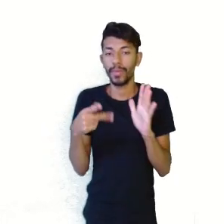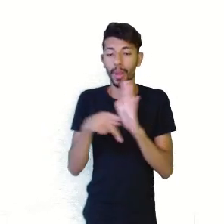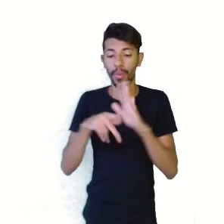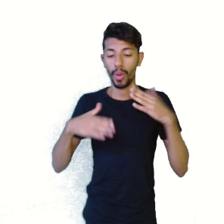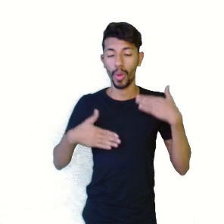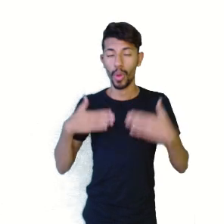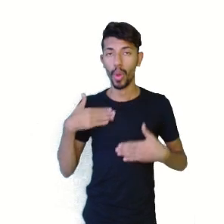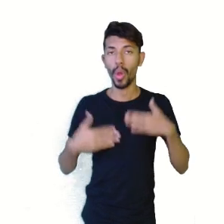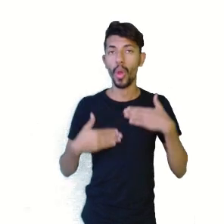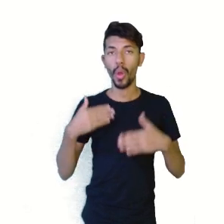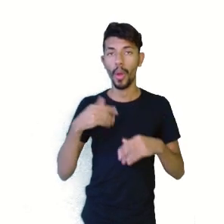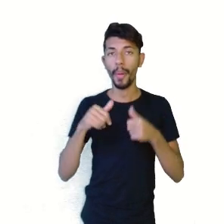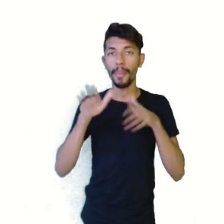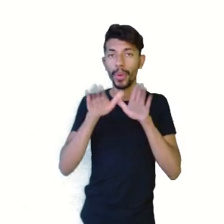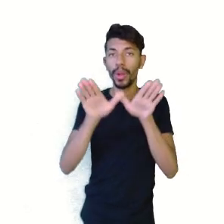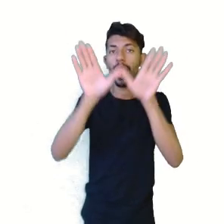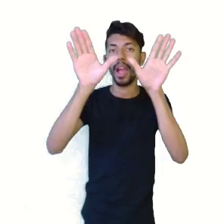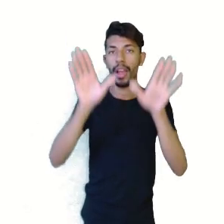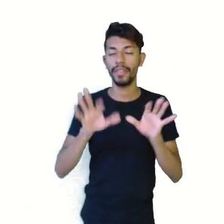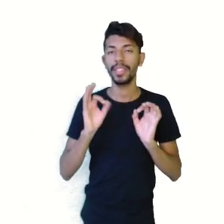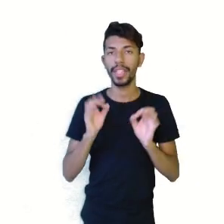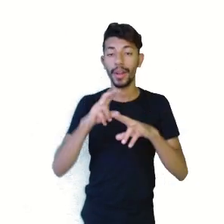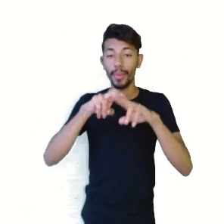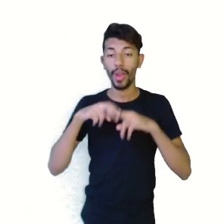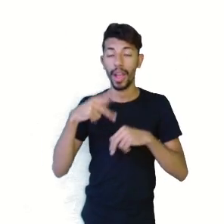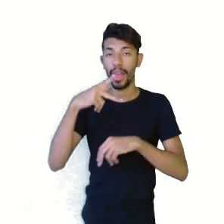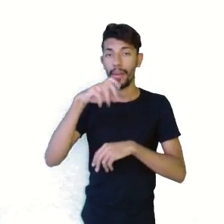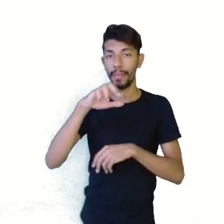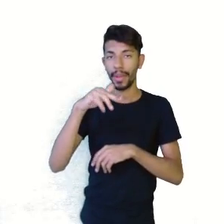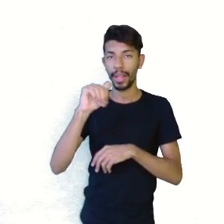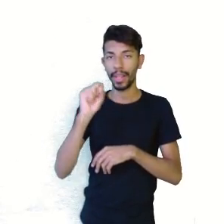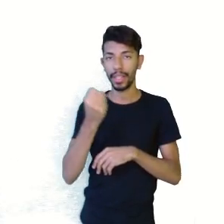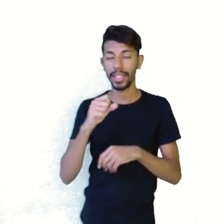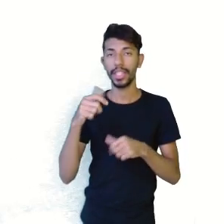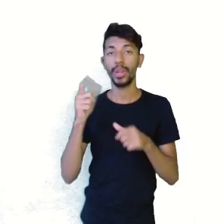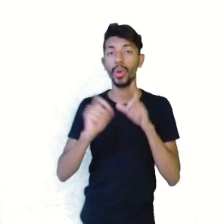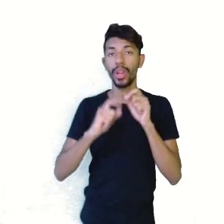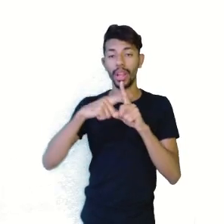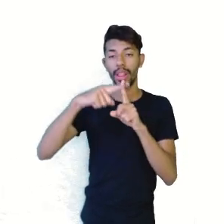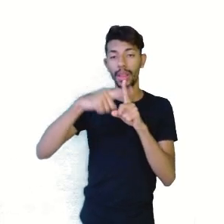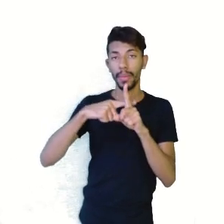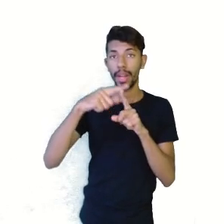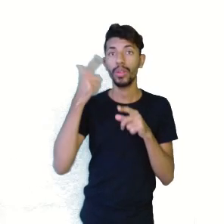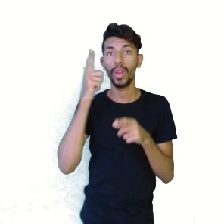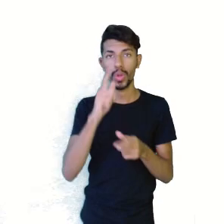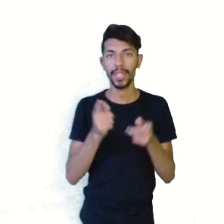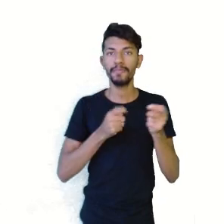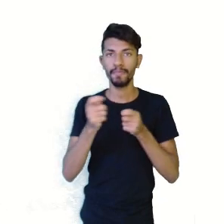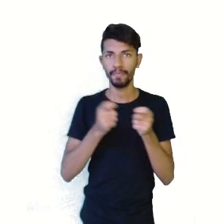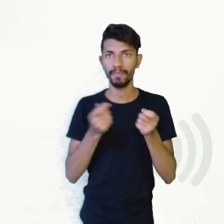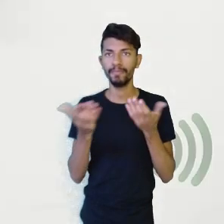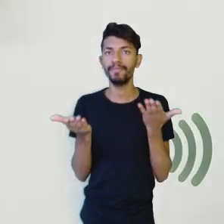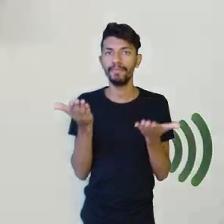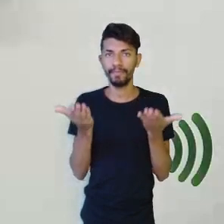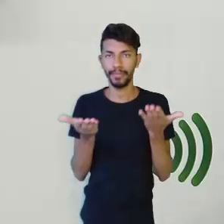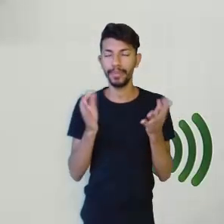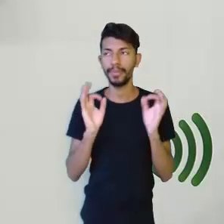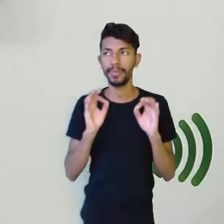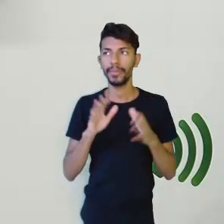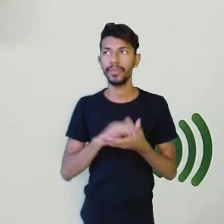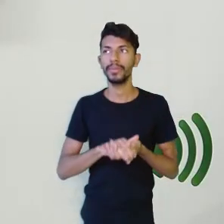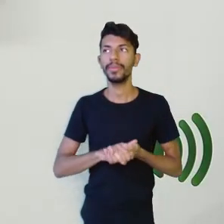corpo da ave. É graças às penas que a temperatura fica controlada, certo?